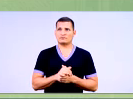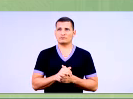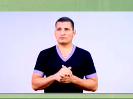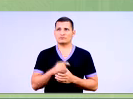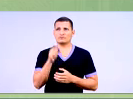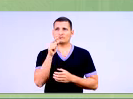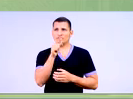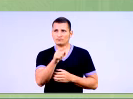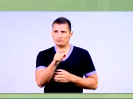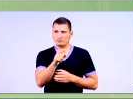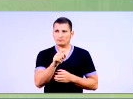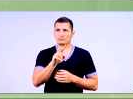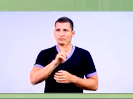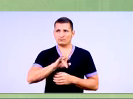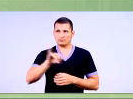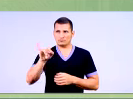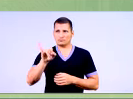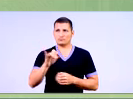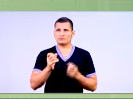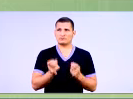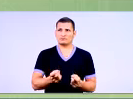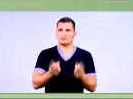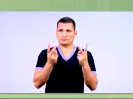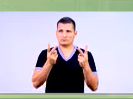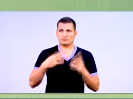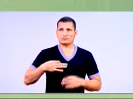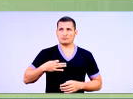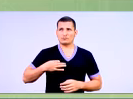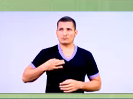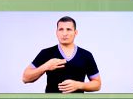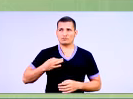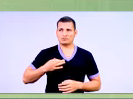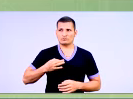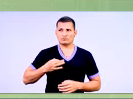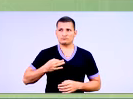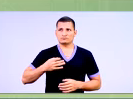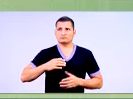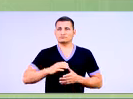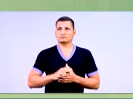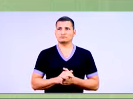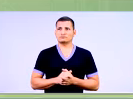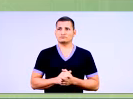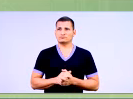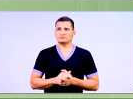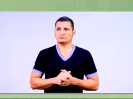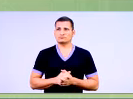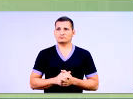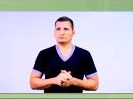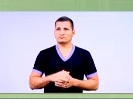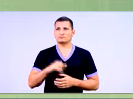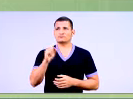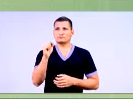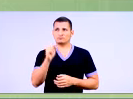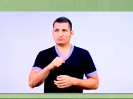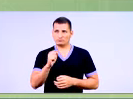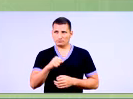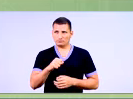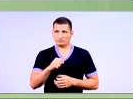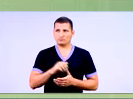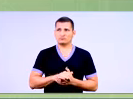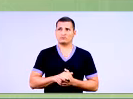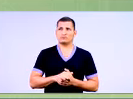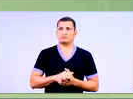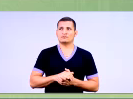vai vender roupas? Nesse caso, ela diz, yes, I will.